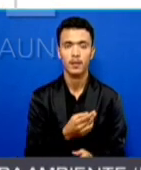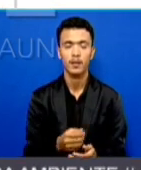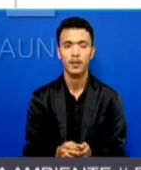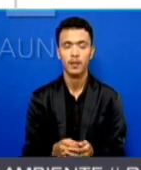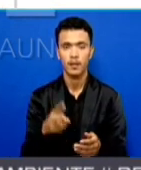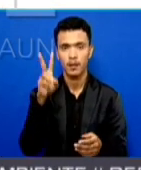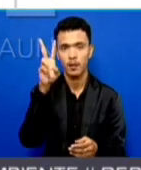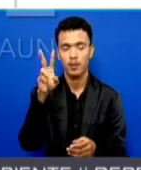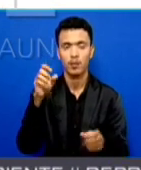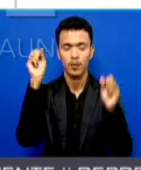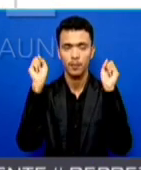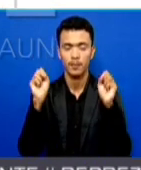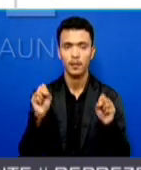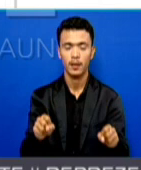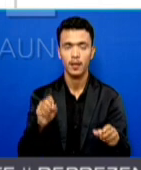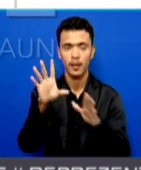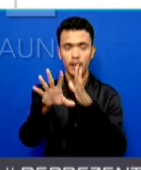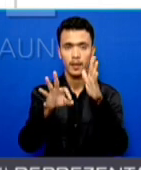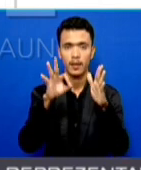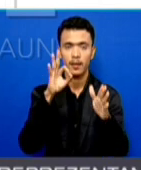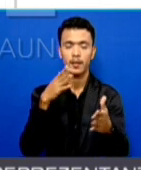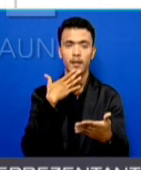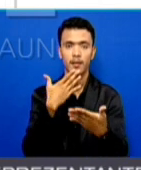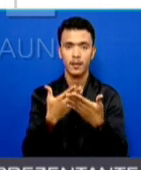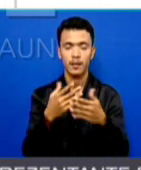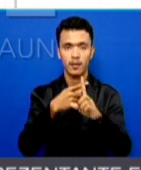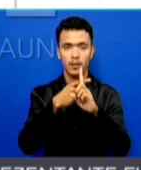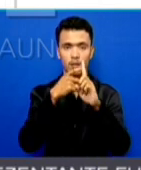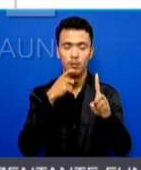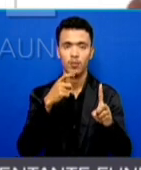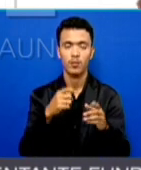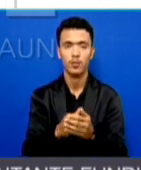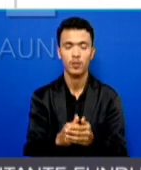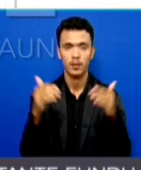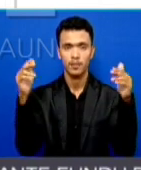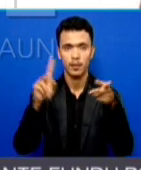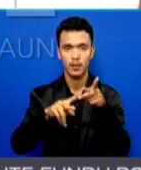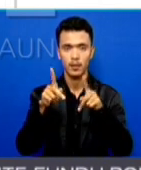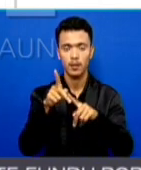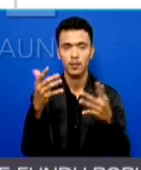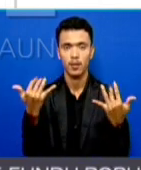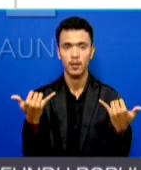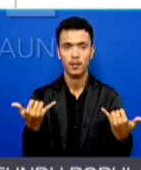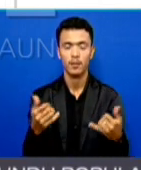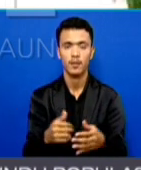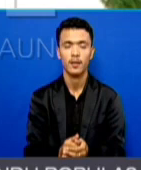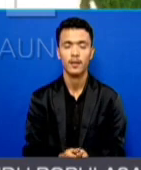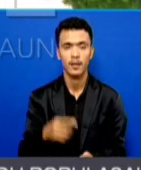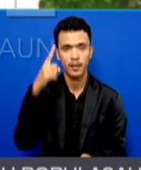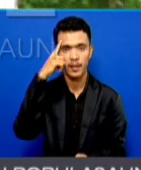rua para bele retan benefícios e sistema de cooperação ainda não.